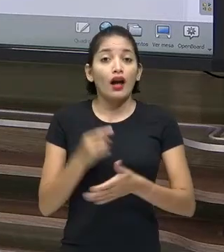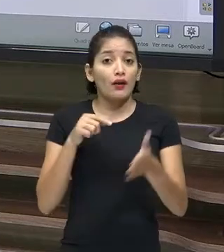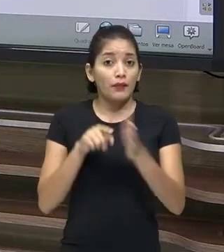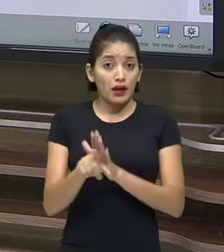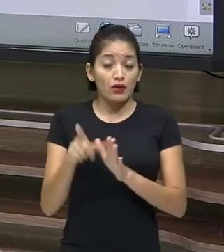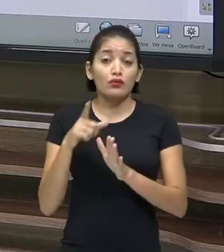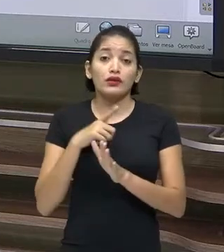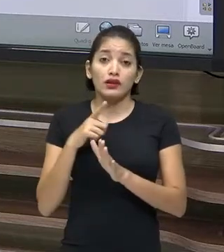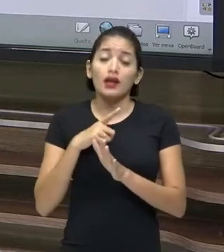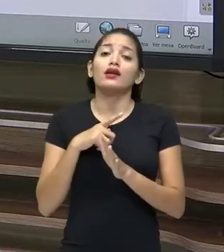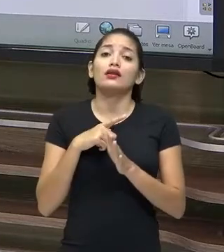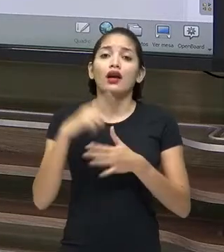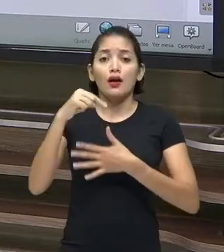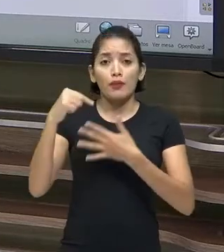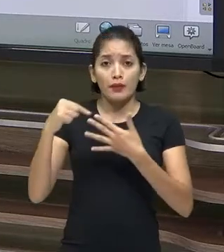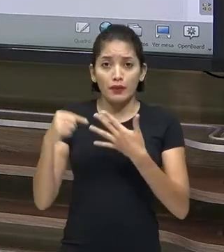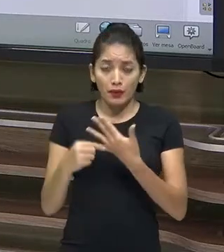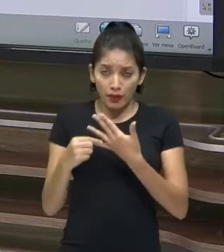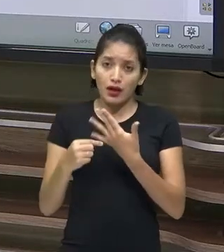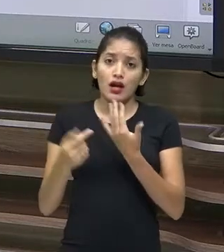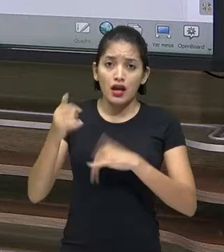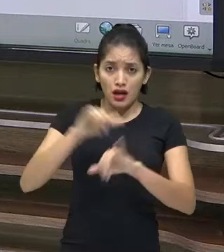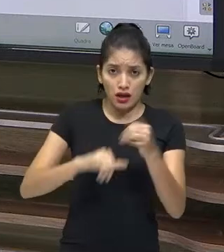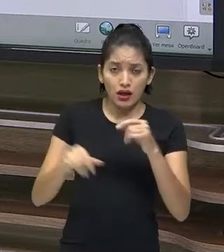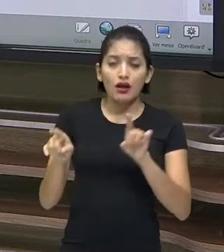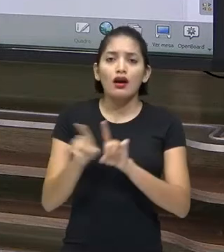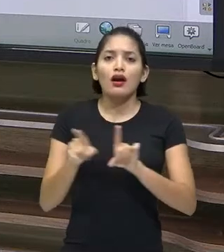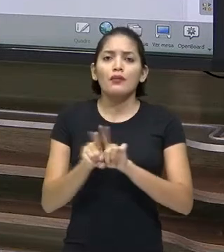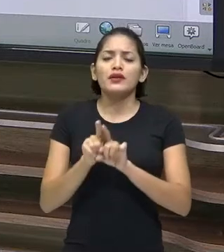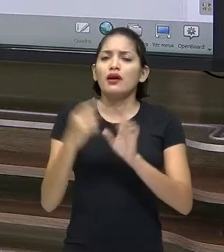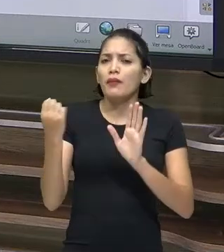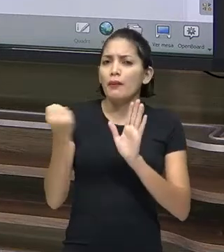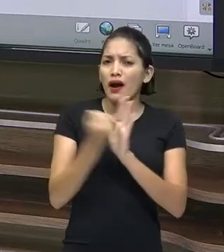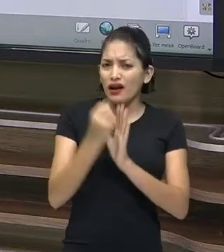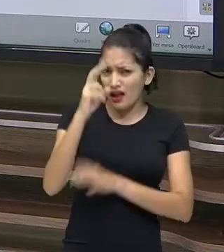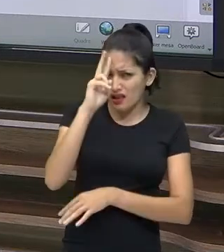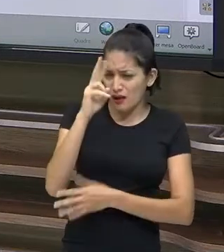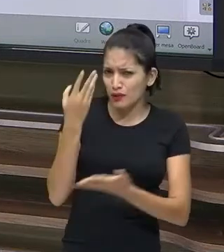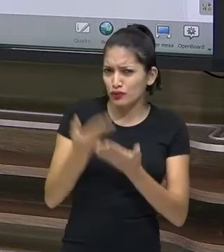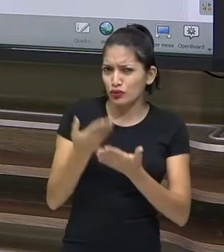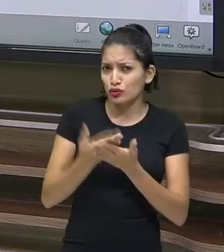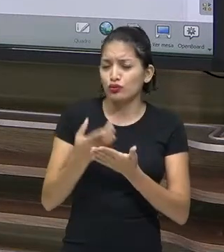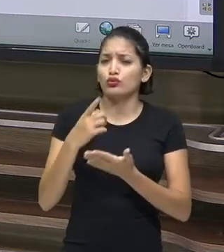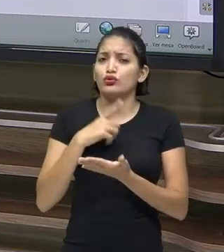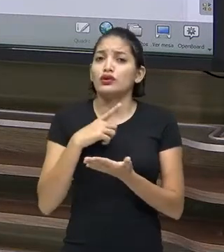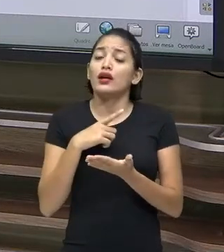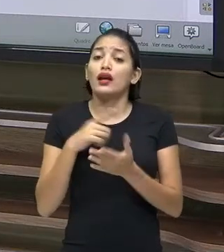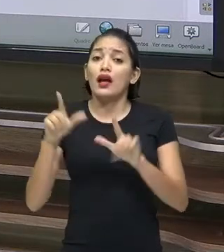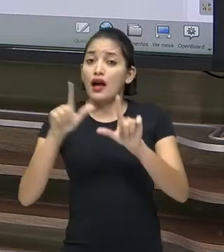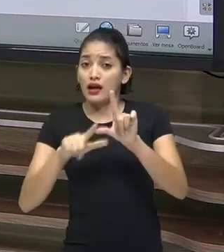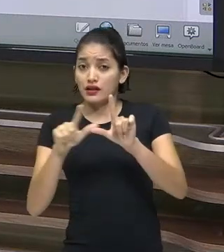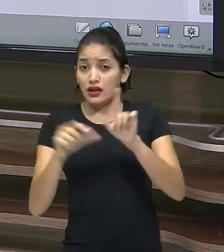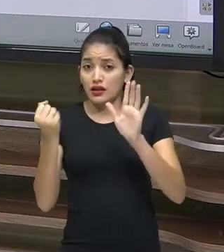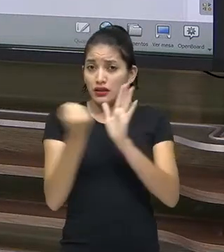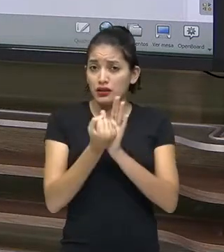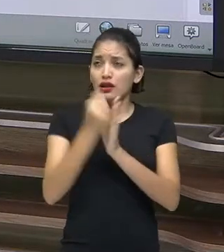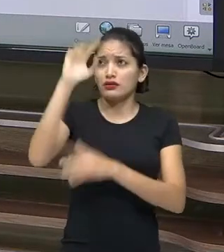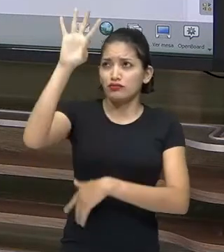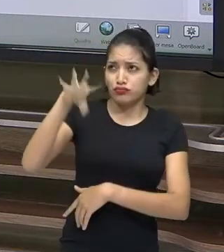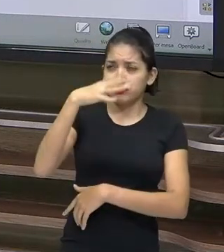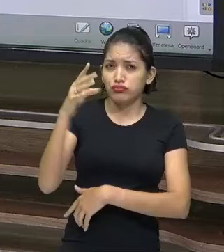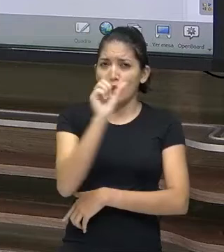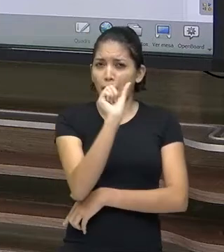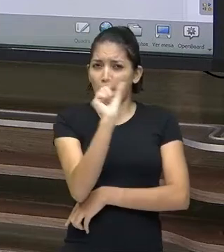aos elementos químicos e os símbolos, né? A gente viu lá na nossa aula que existem os símbolos que a gente encontra lá na tabela